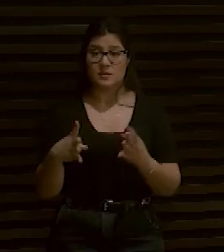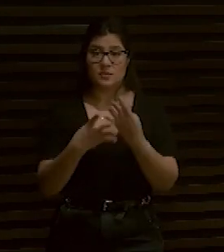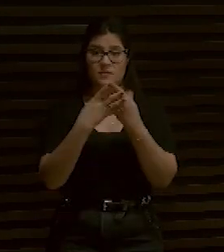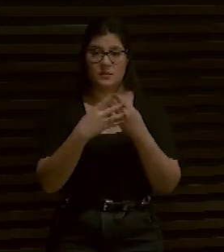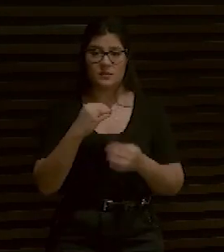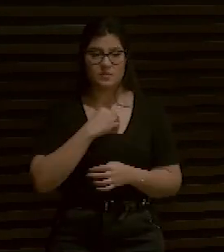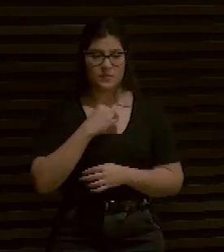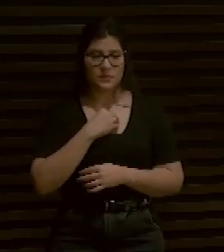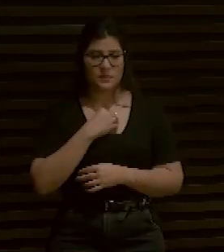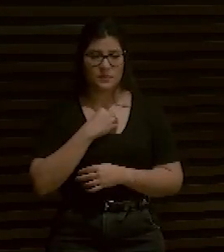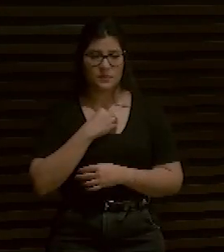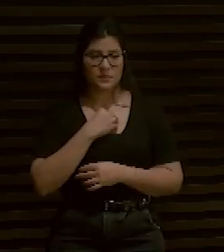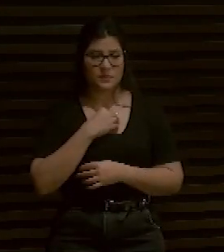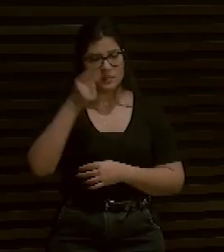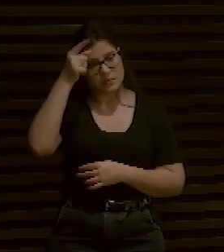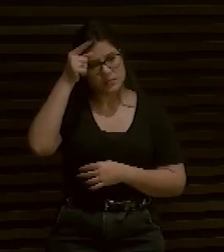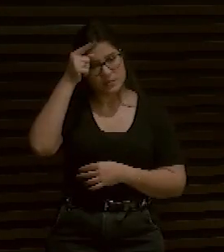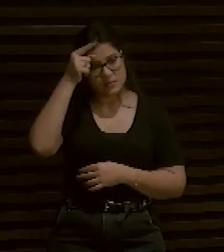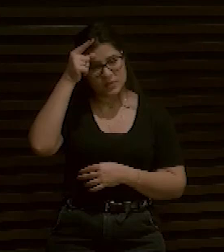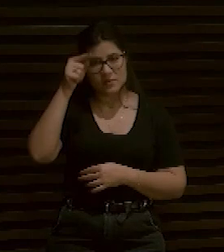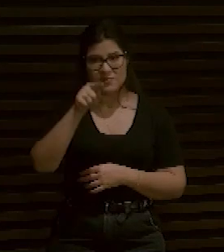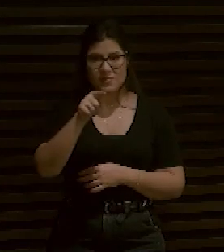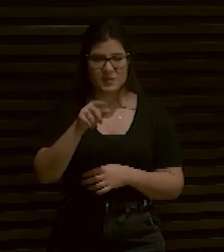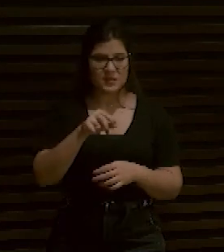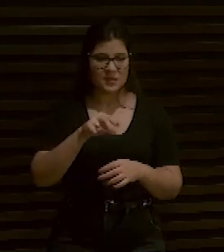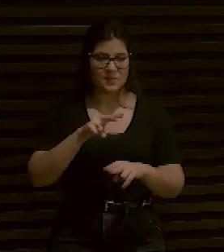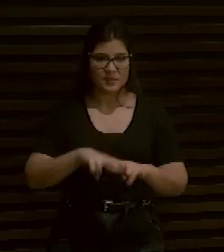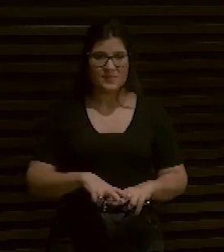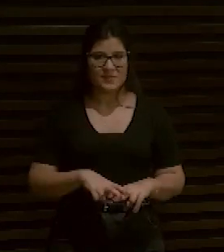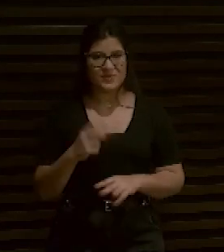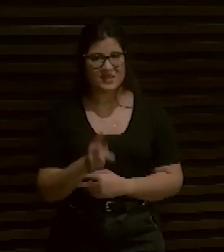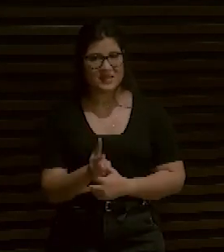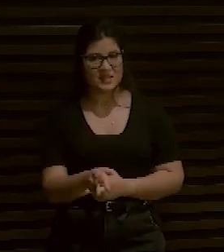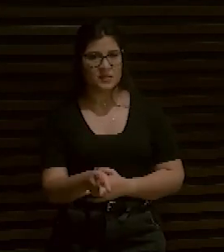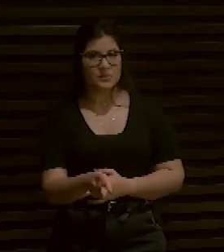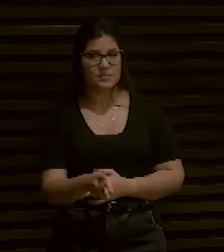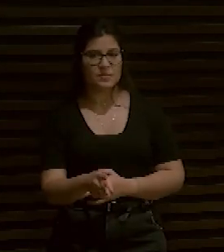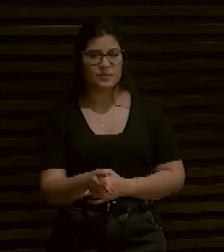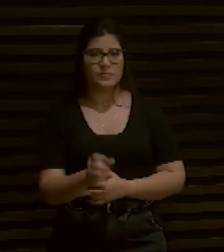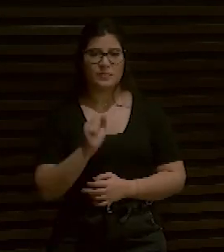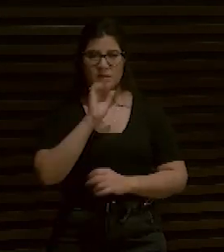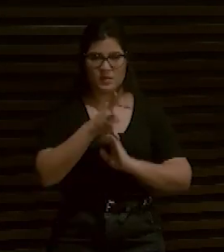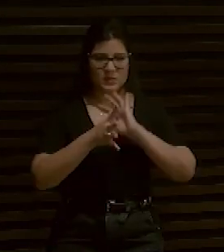pecado, Satanás vai ter você como refém para sempre. E ele vai ficar te acusando, porque o papel dele é ser o acusador.